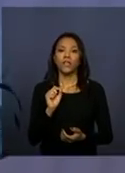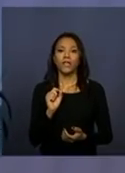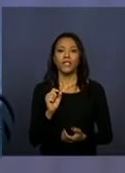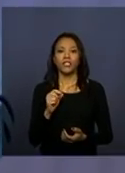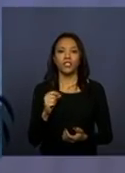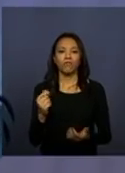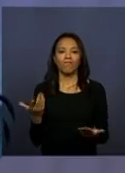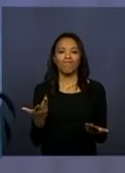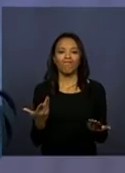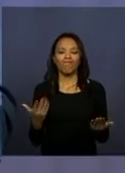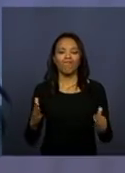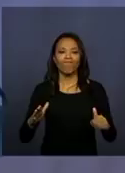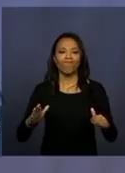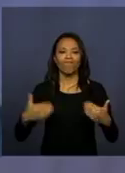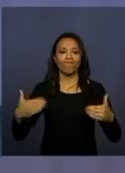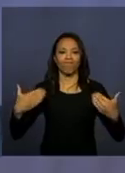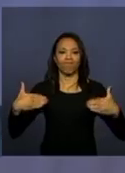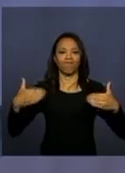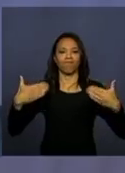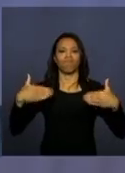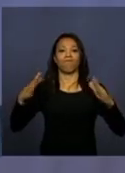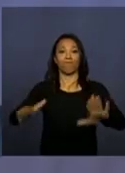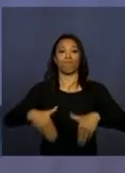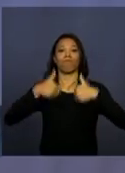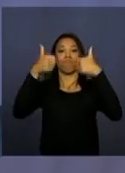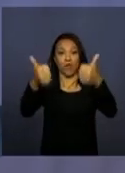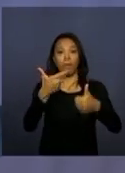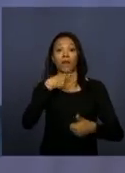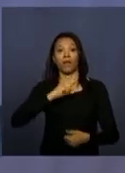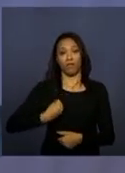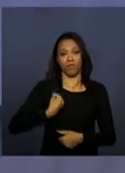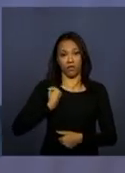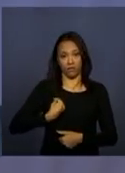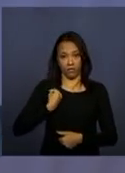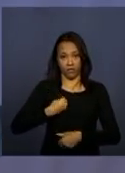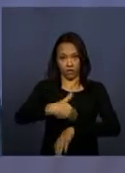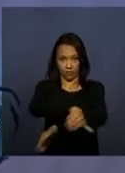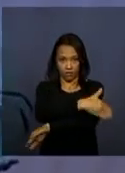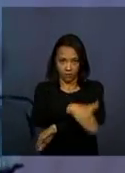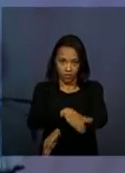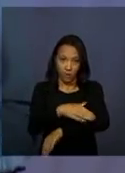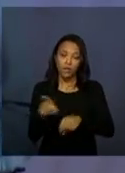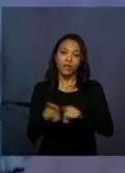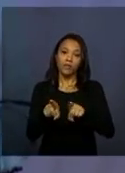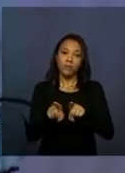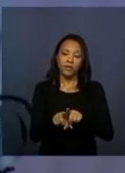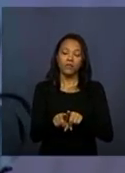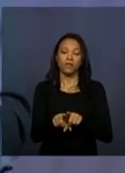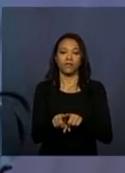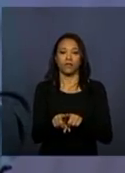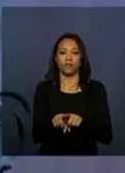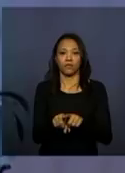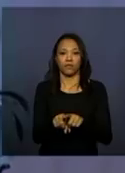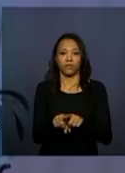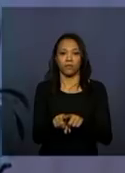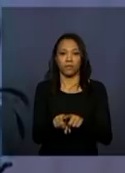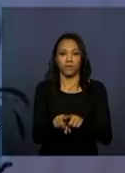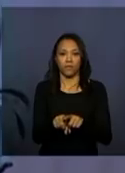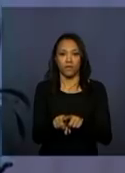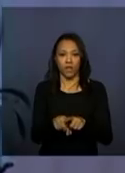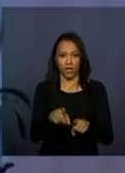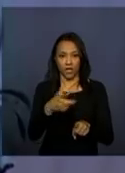um caminho para que a população de rua e para que